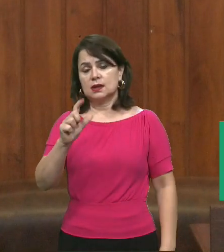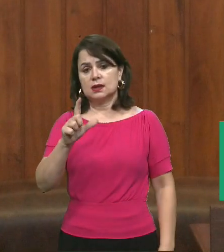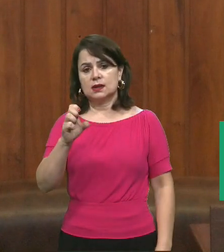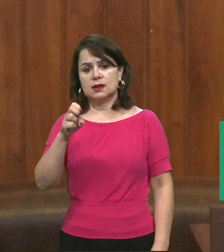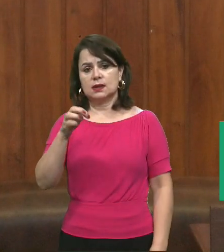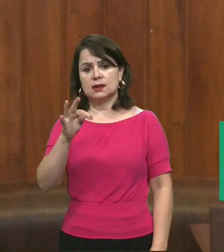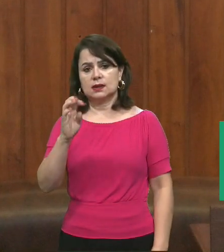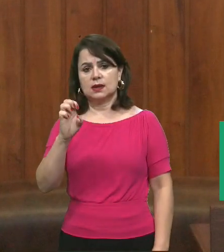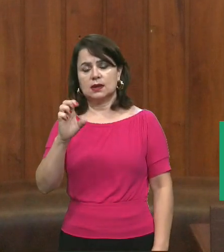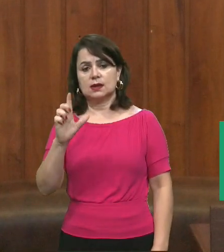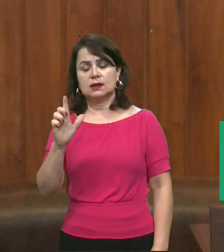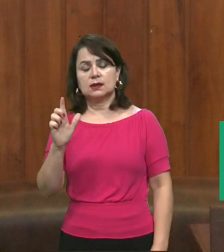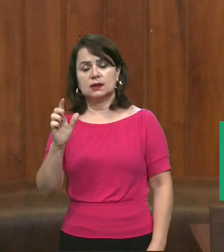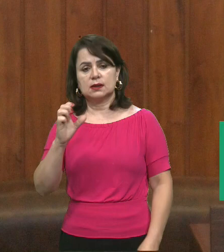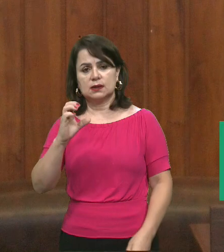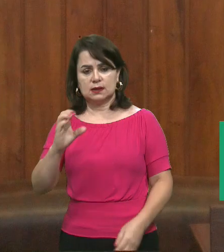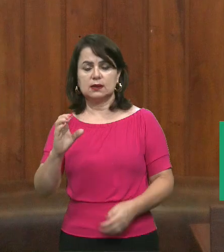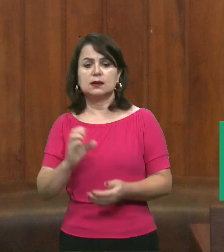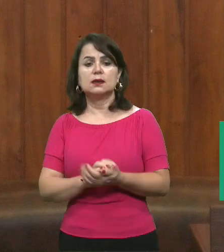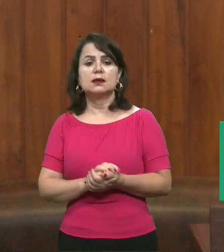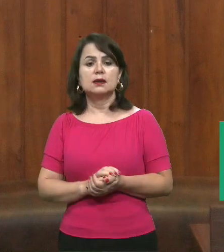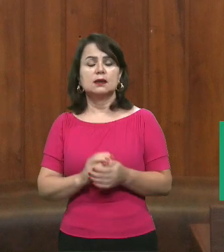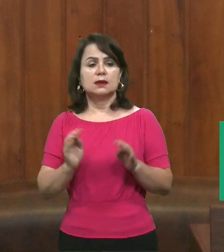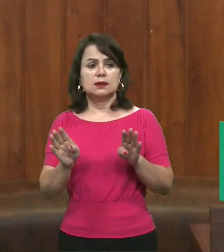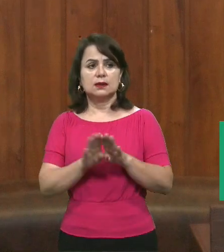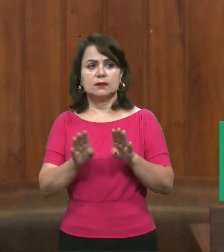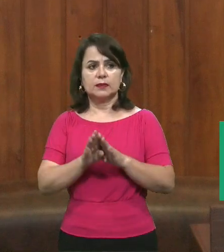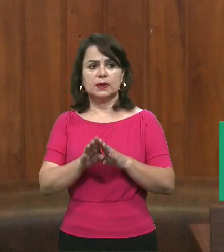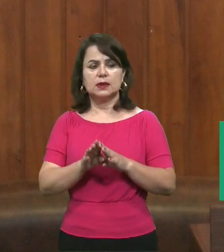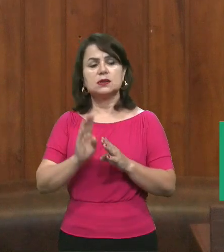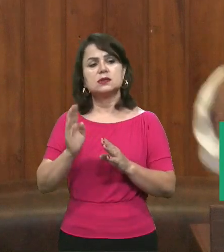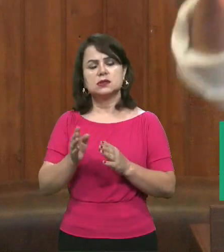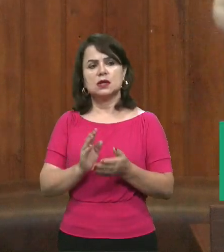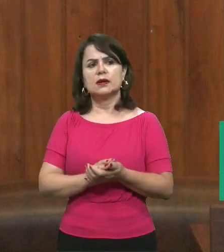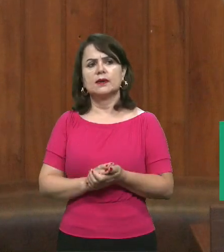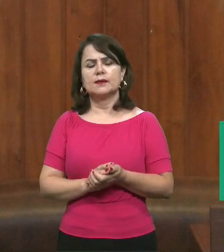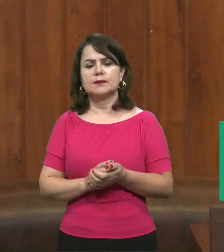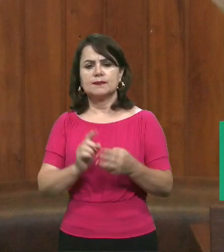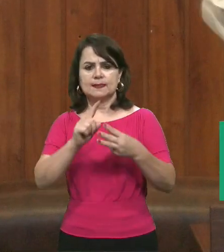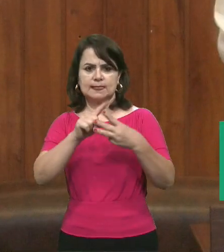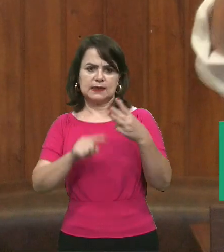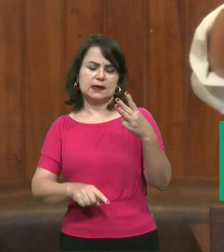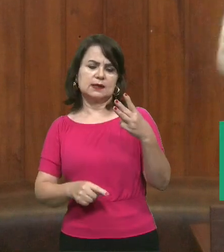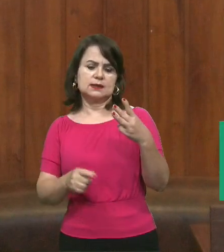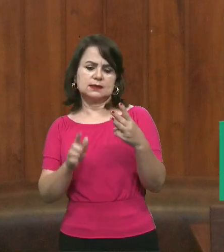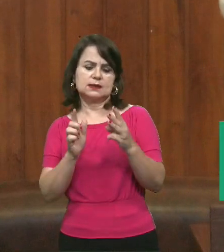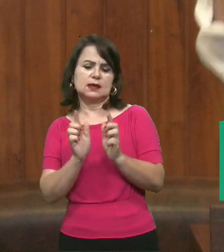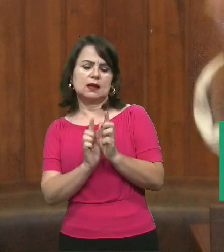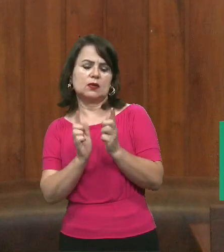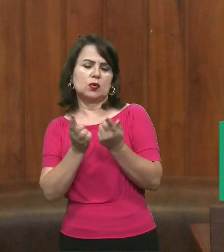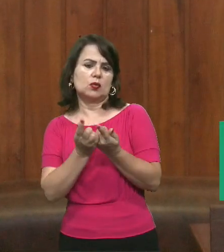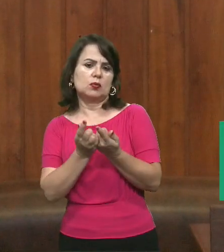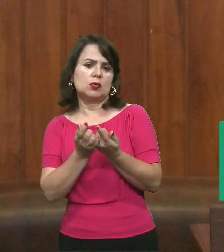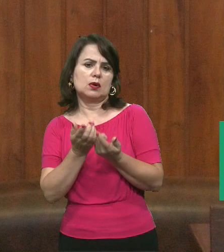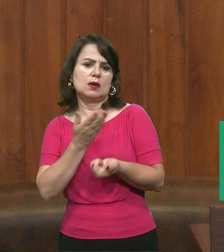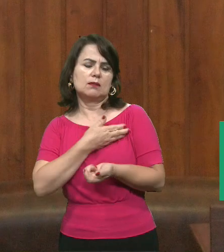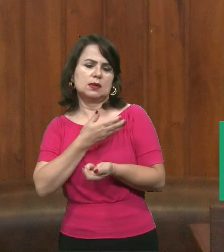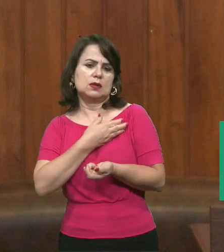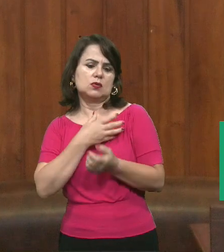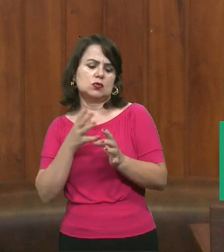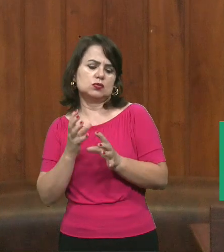Mobilidade, especializados e tal, já dá um tapa em três, que são tudo amigos, e fica essa